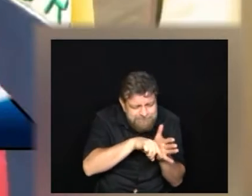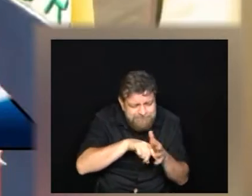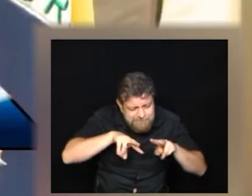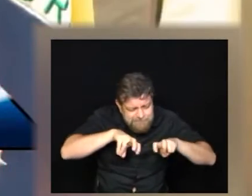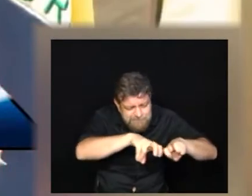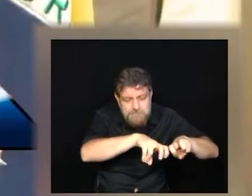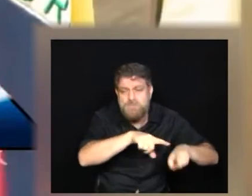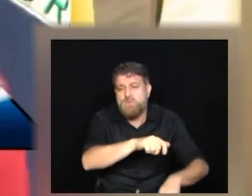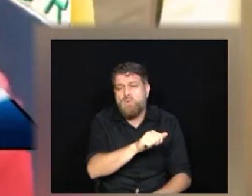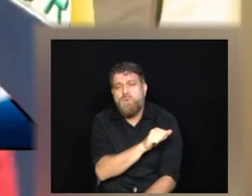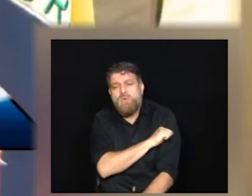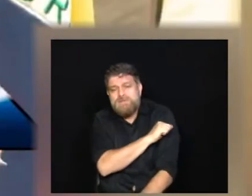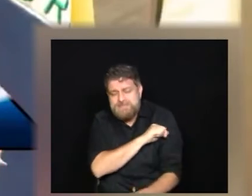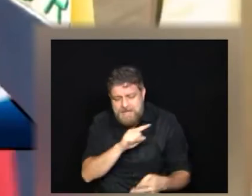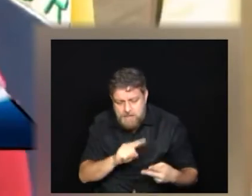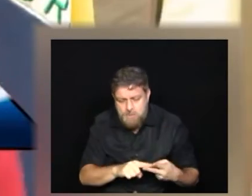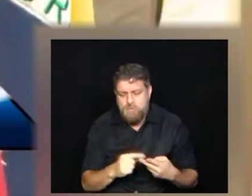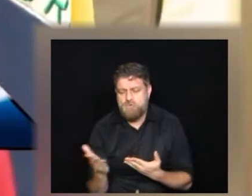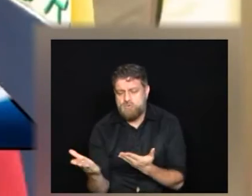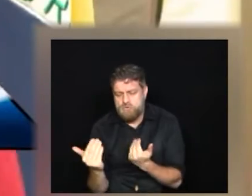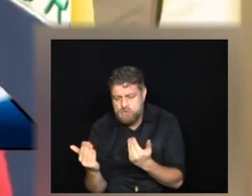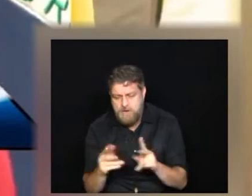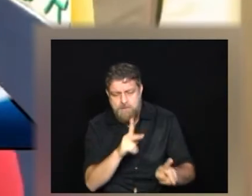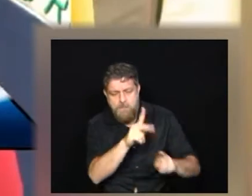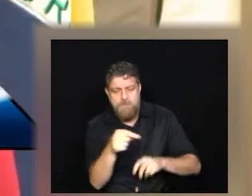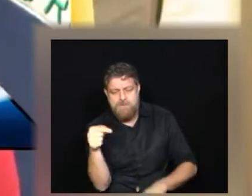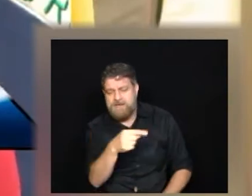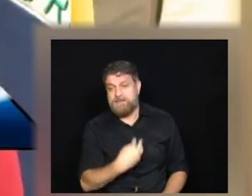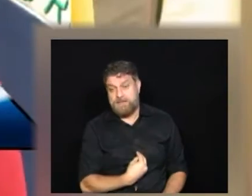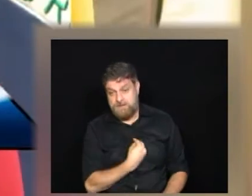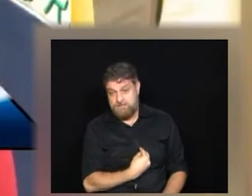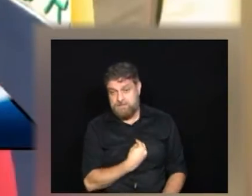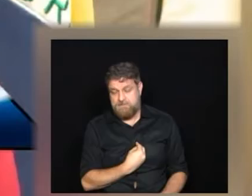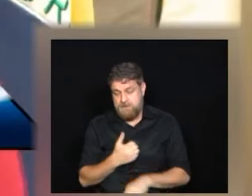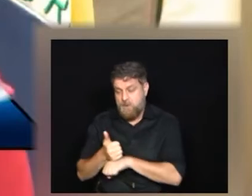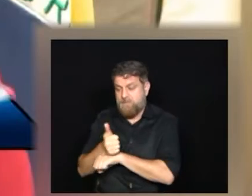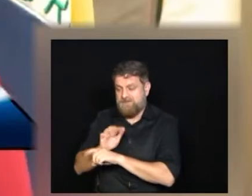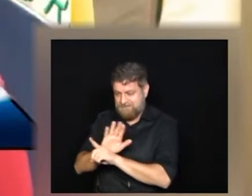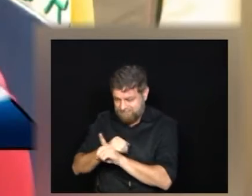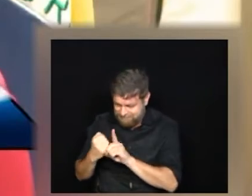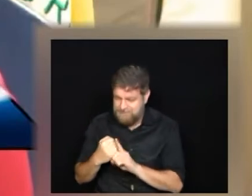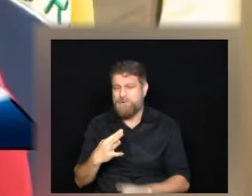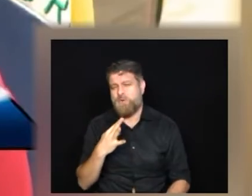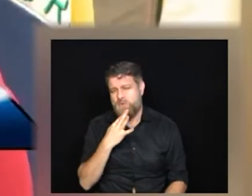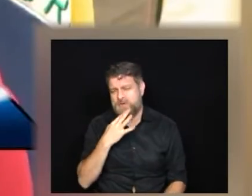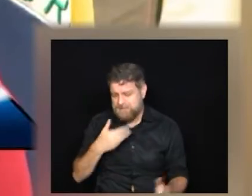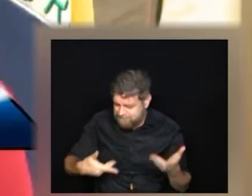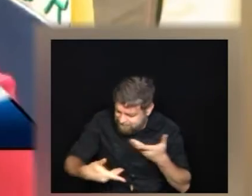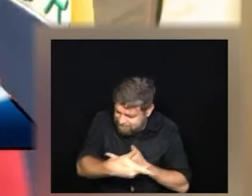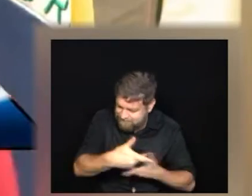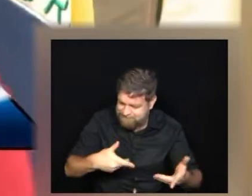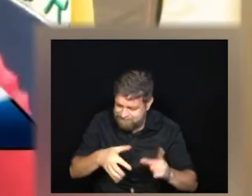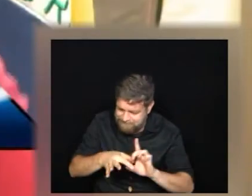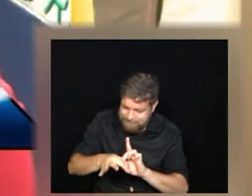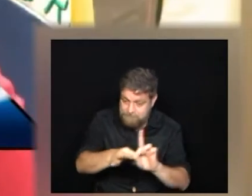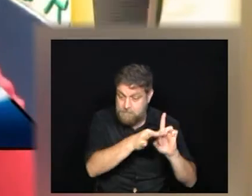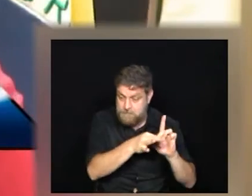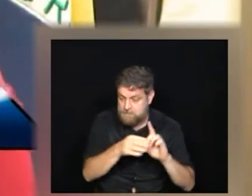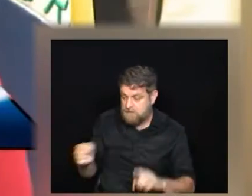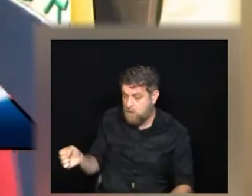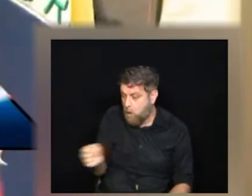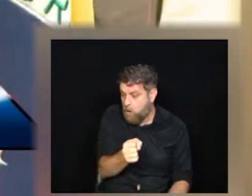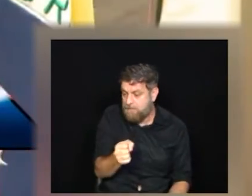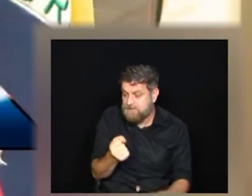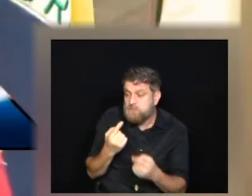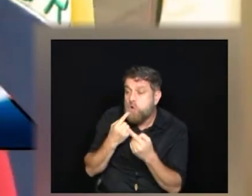ali, os alunos, a juventude, a população que habita ali. E aí nós trouxemos eles para a gente poder estabelecer esse